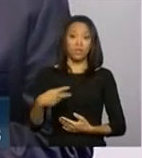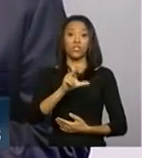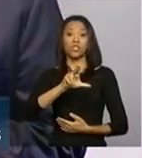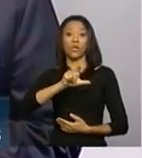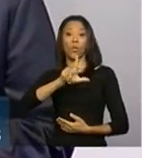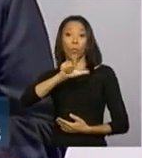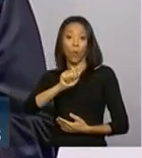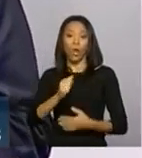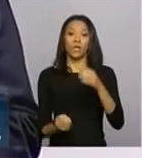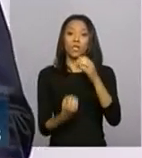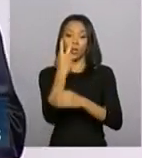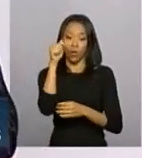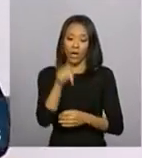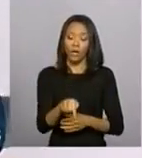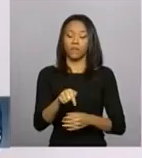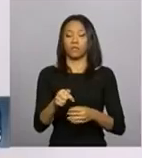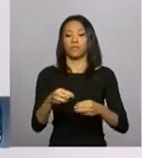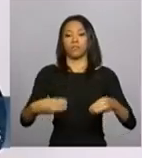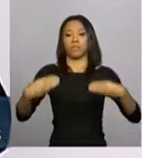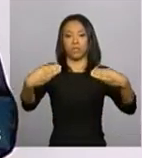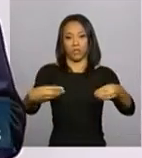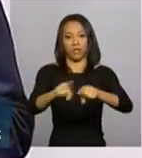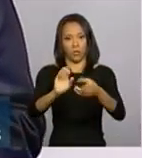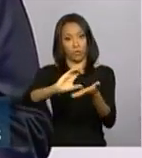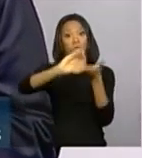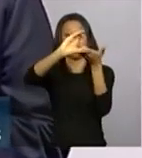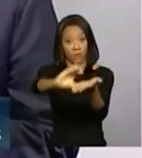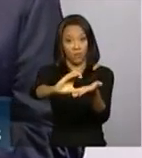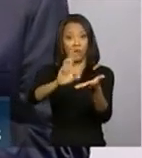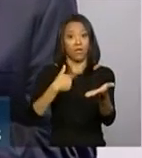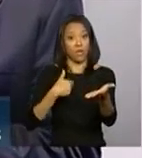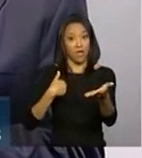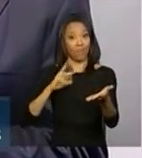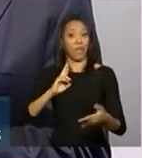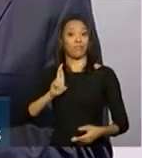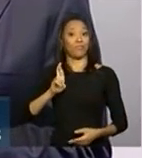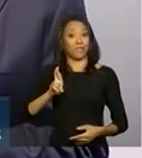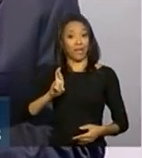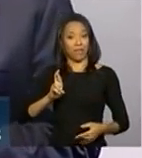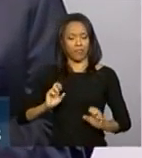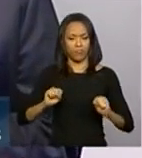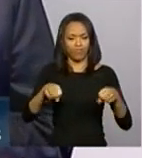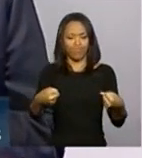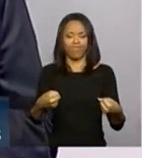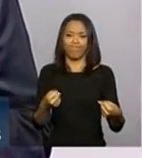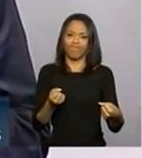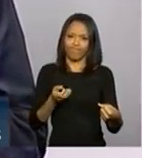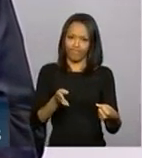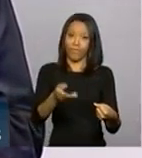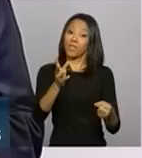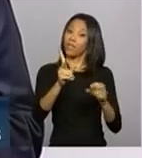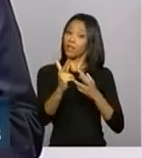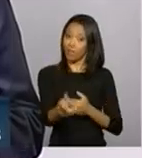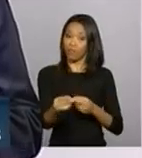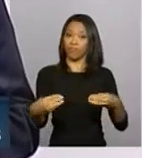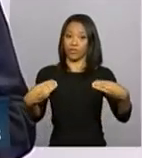conselho e criou esse ministério. E caberá a mim dinamizá-lo, fortalecê-lo, assim como o nosso